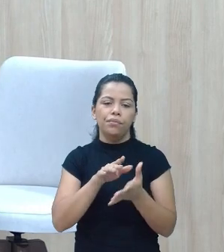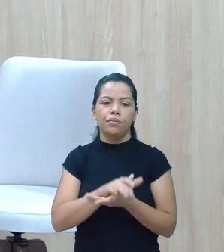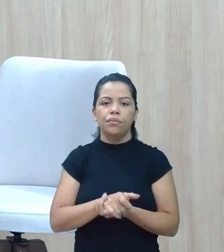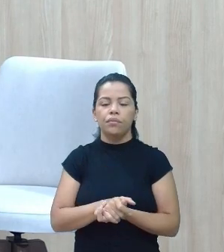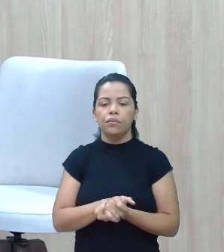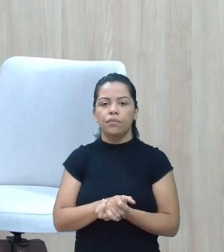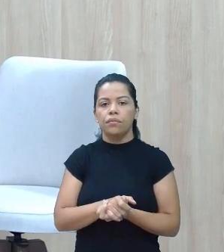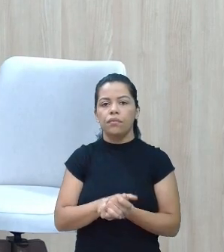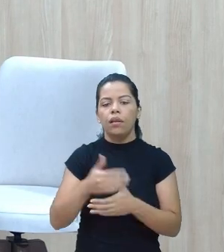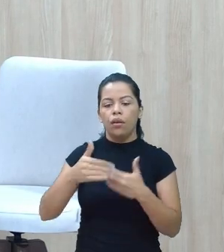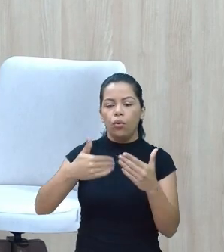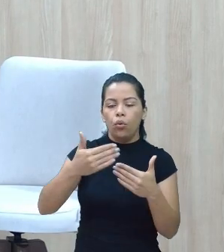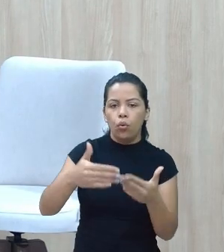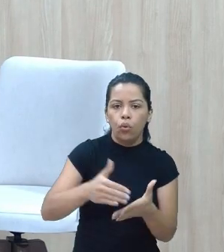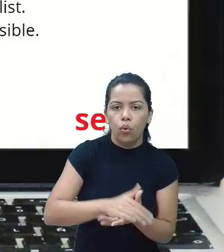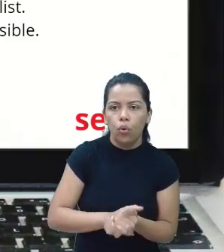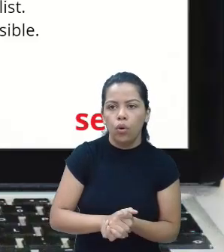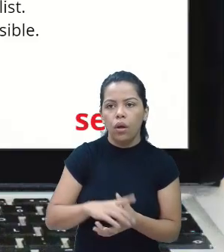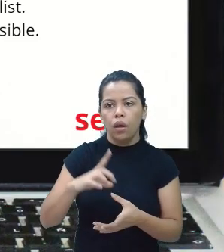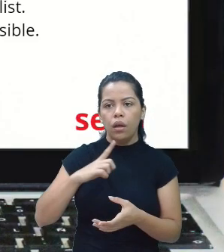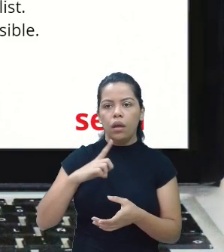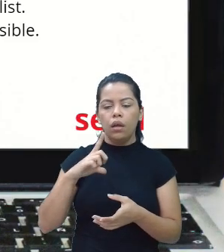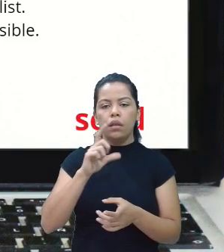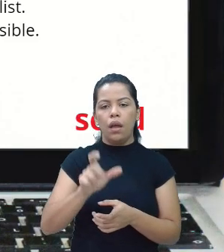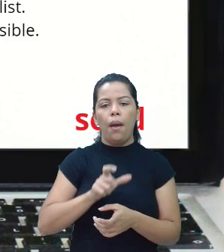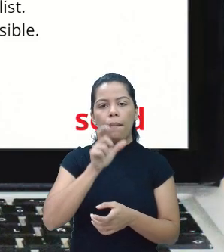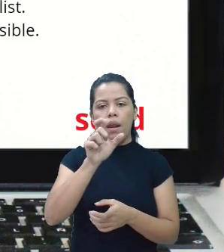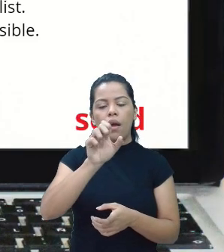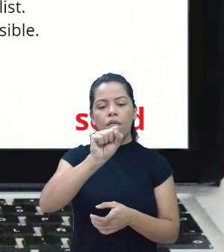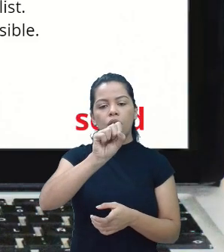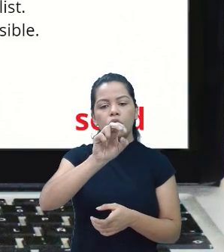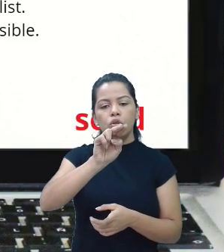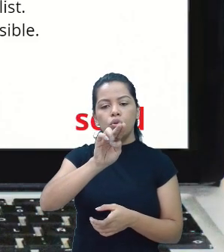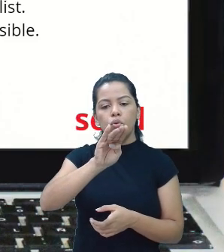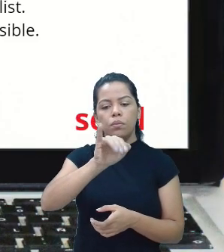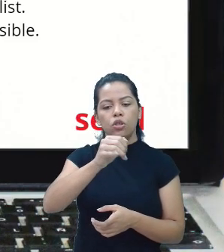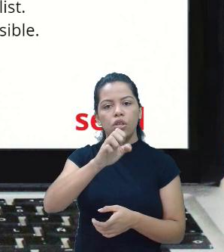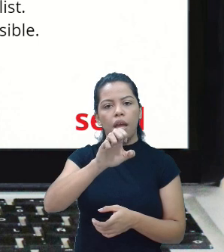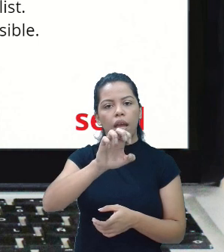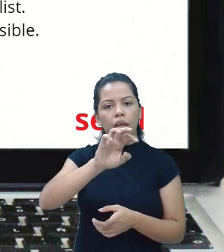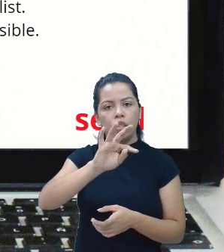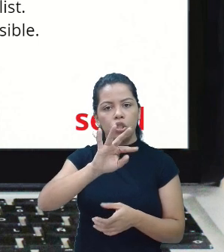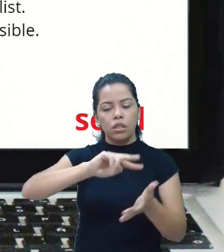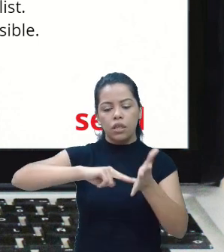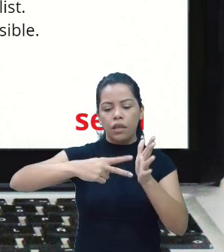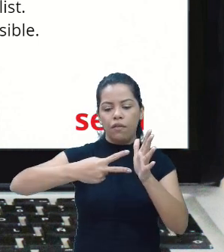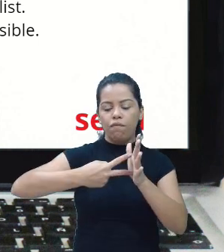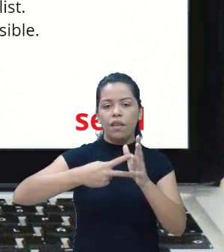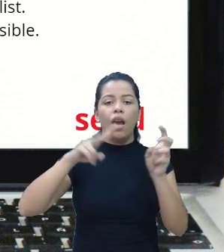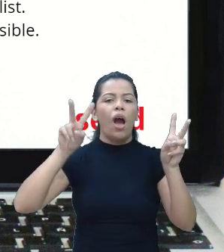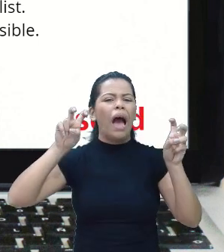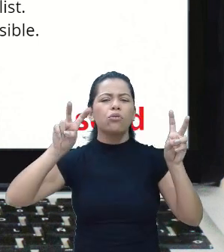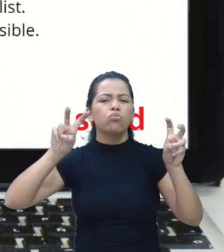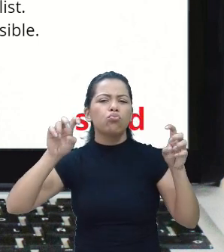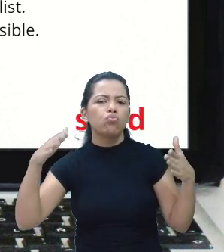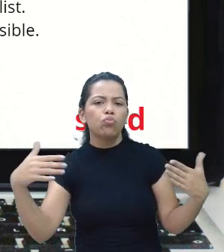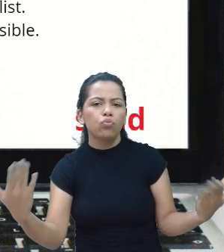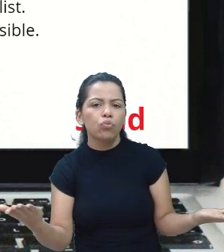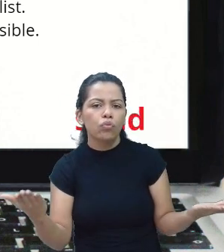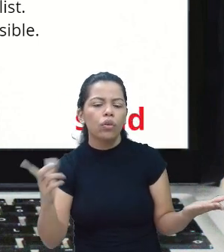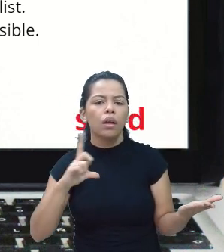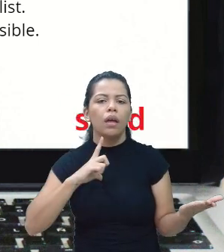Seguindo, pessoal, temos aqui a palavra subject, como já falei, é o assunto. Coloquei em inglês aqui, ó, catalog and prices, ou seja, catálogo